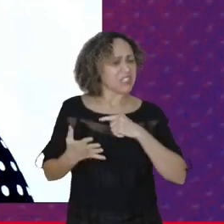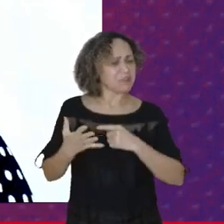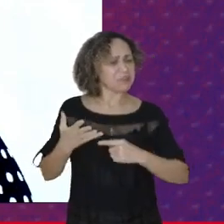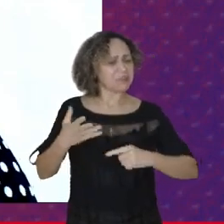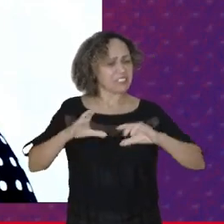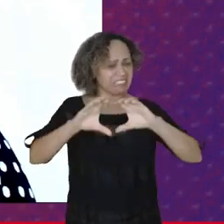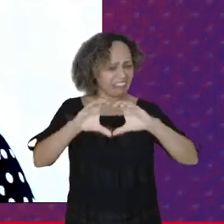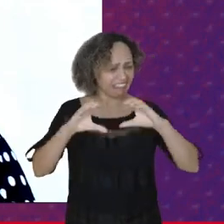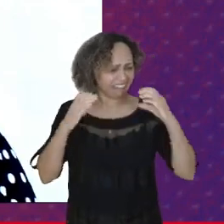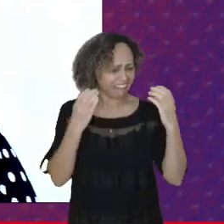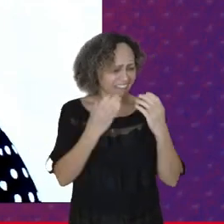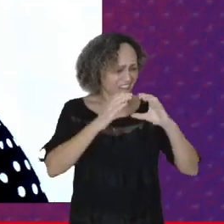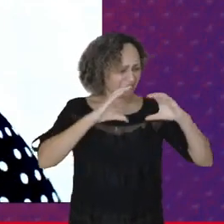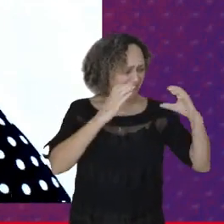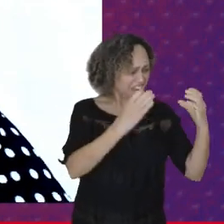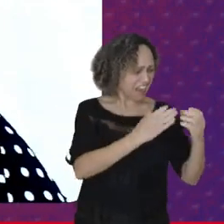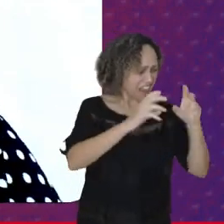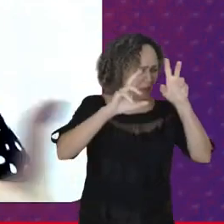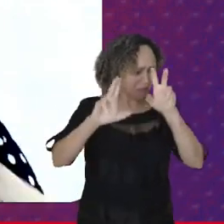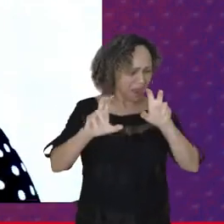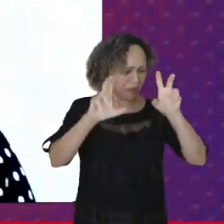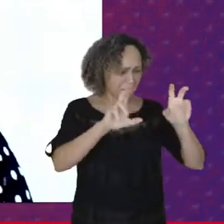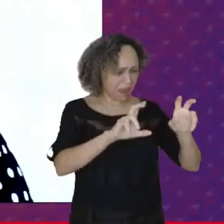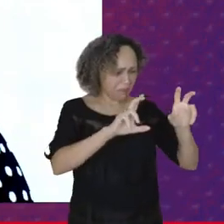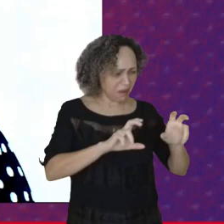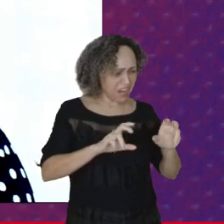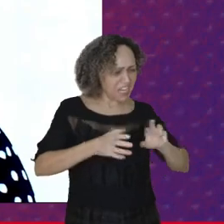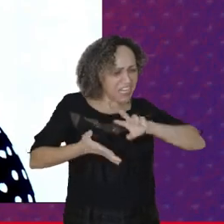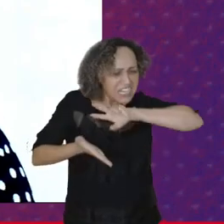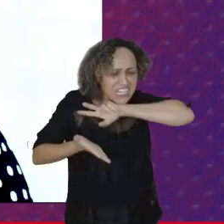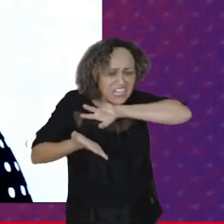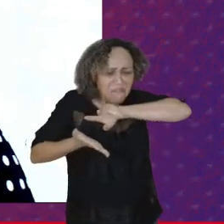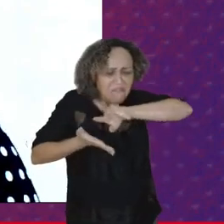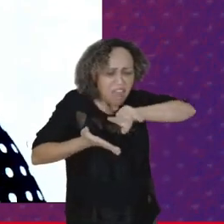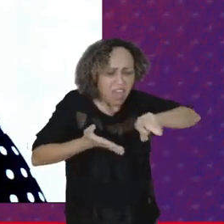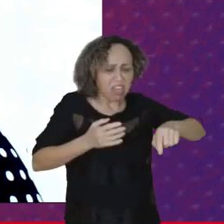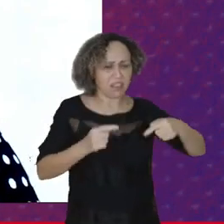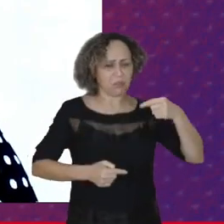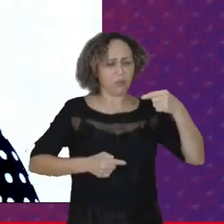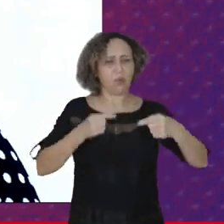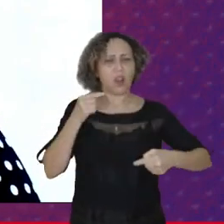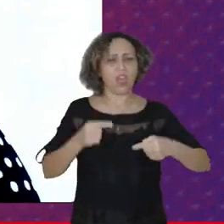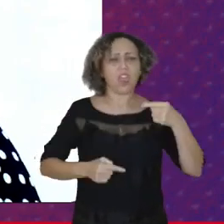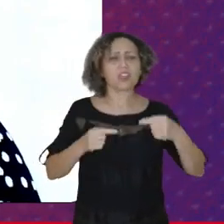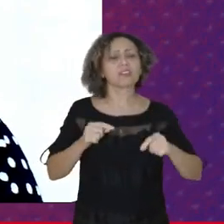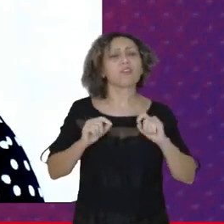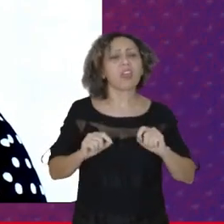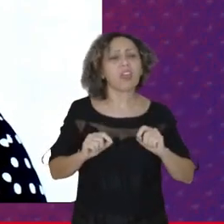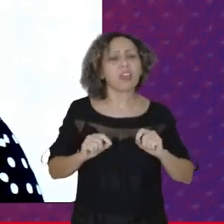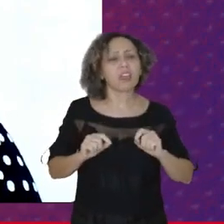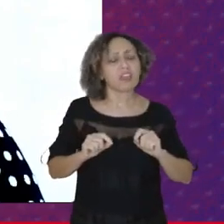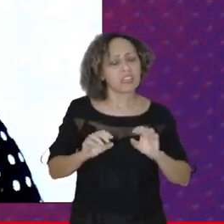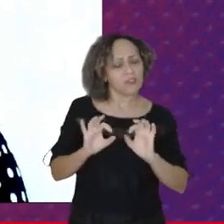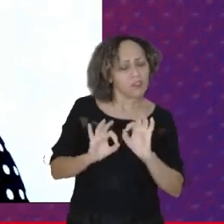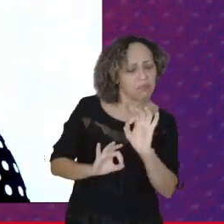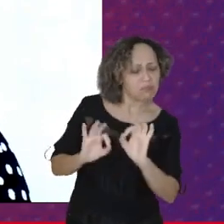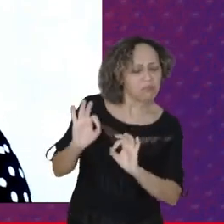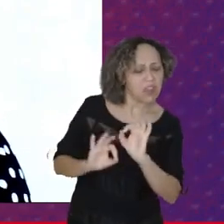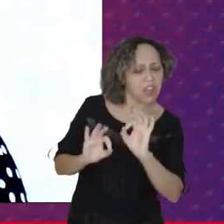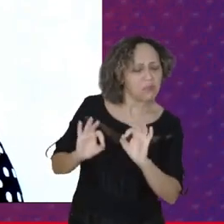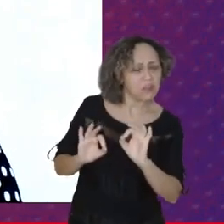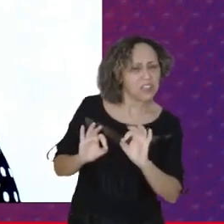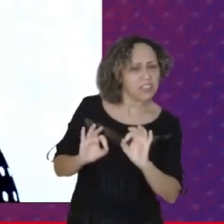conferências públicas, temáticas, de diversas políticas que vinham sendo elaboradas com